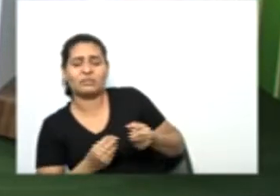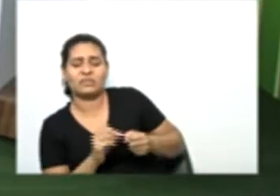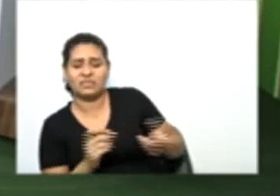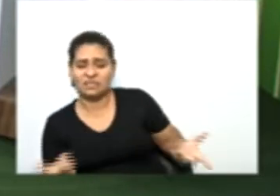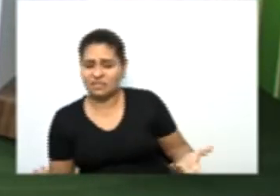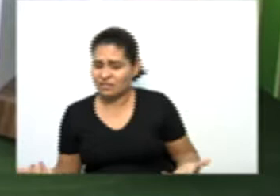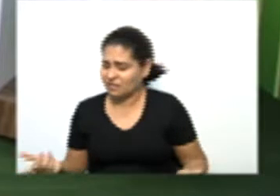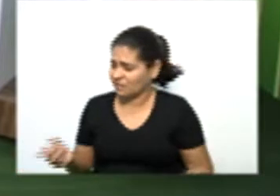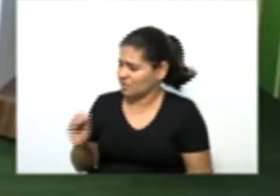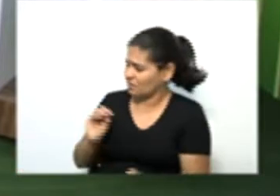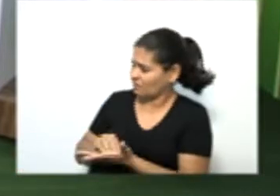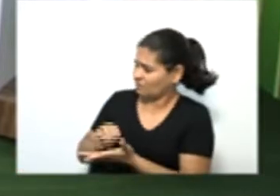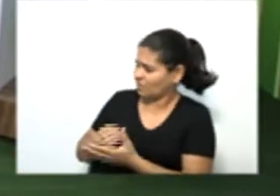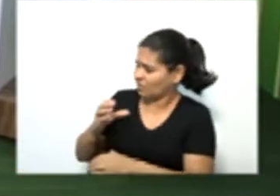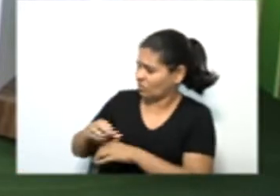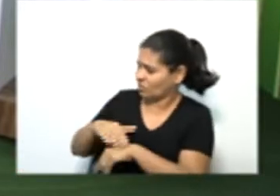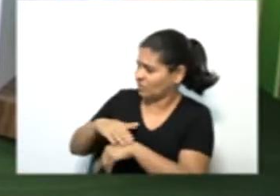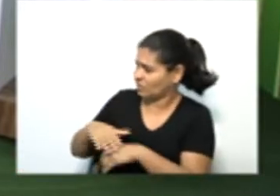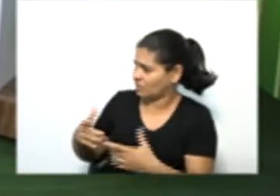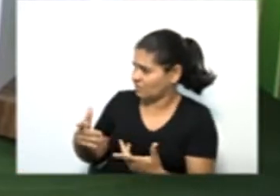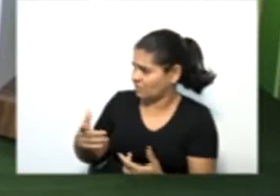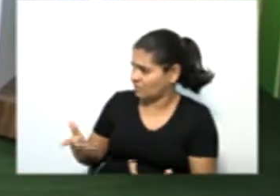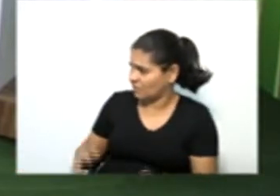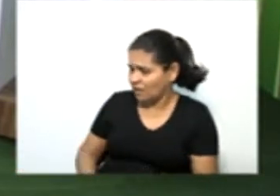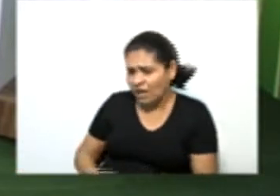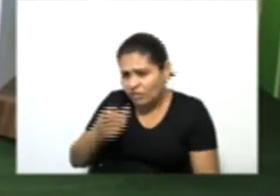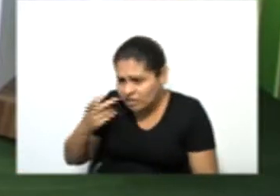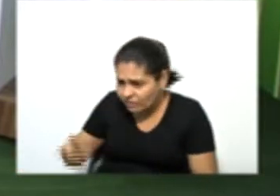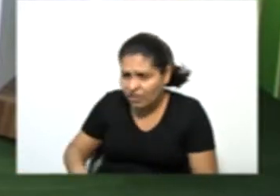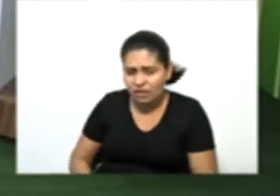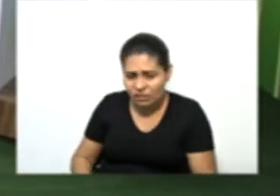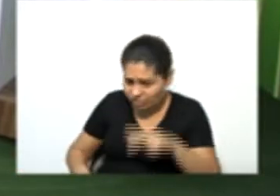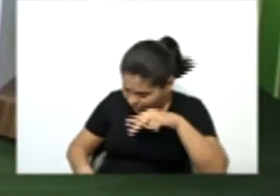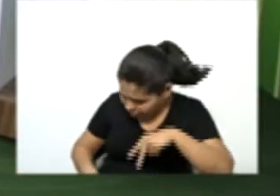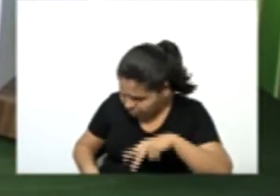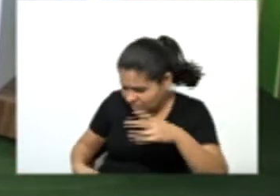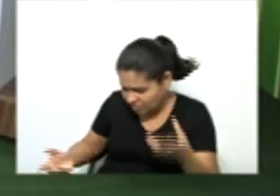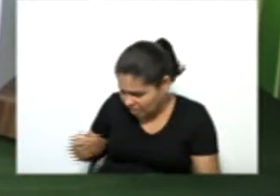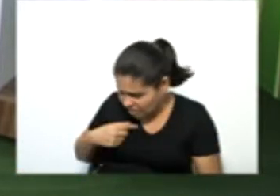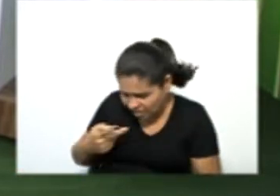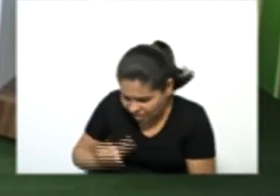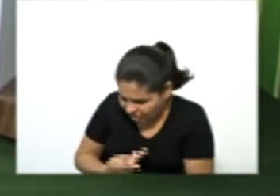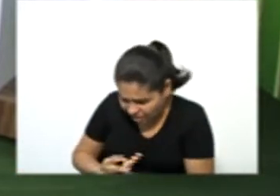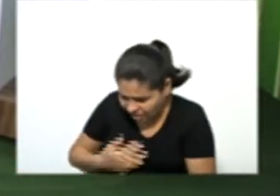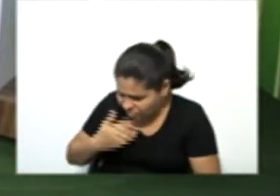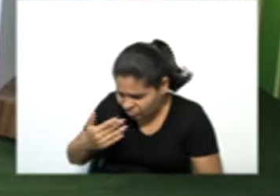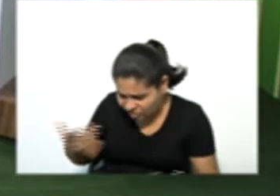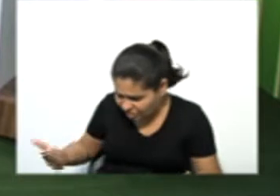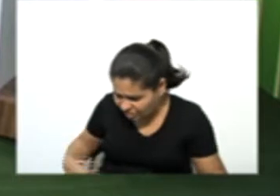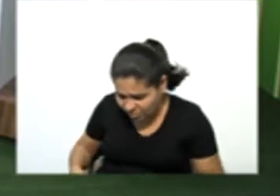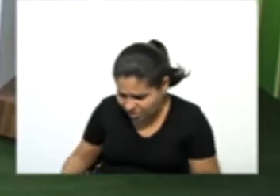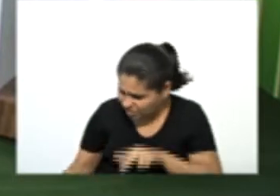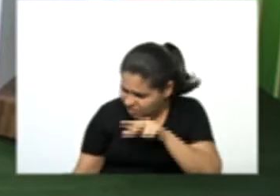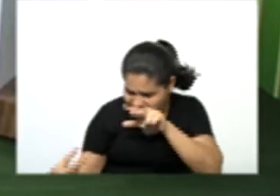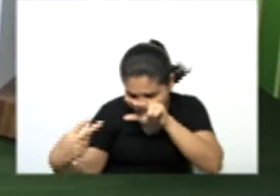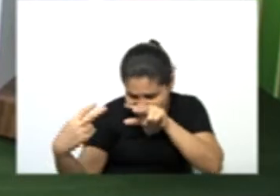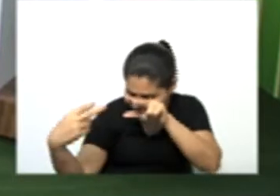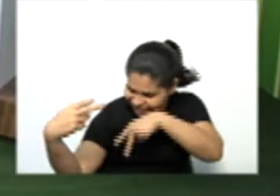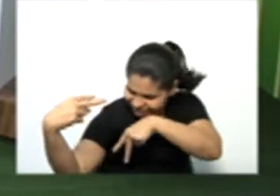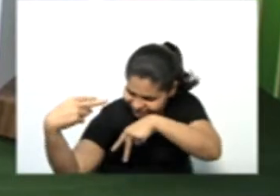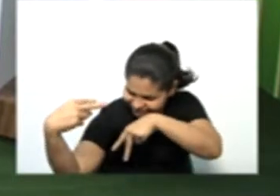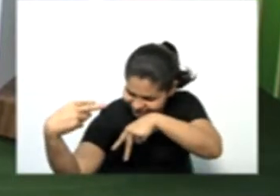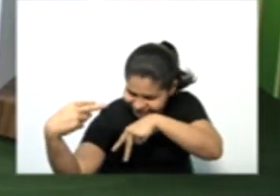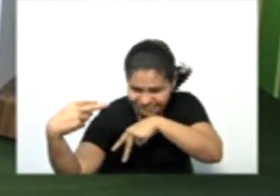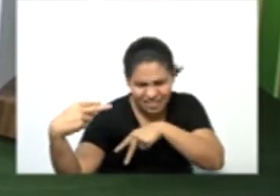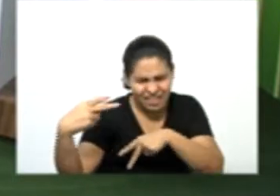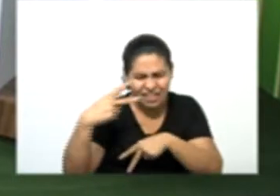de comunicação. O valor do contrato, esse valor proposto do preço aqui é inadequado. Não tem olhar, né? Não tem olhar.